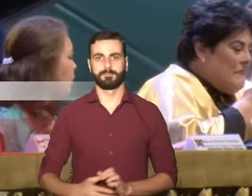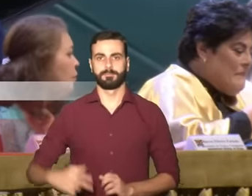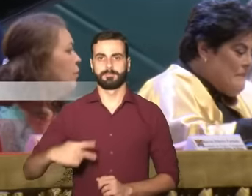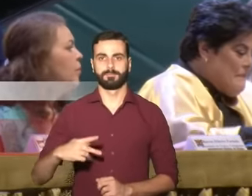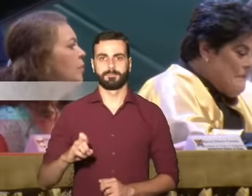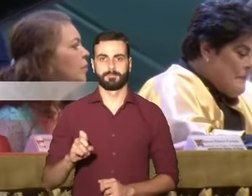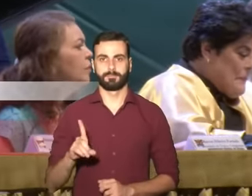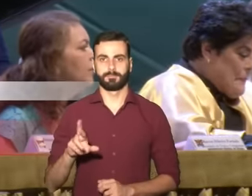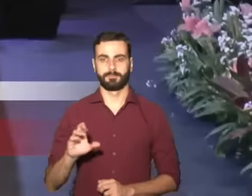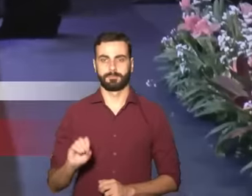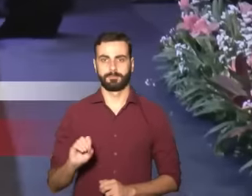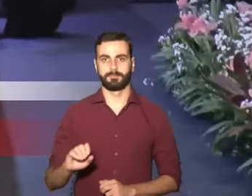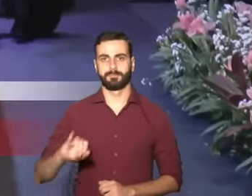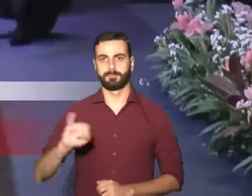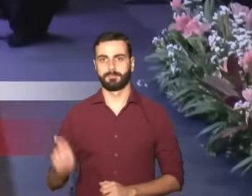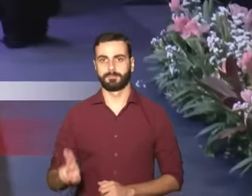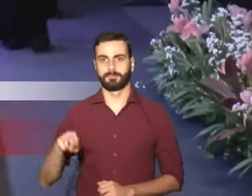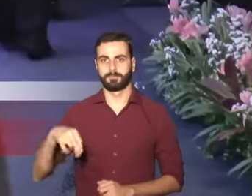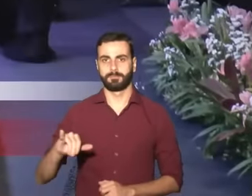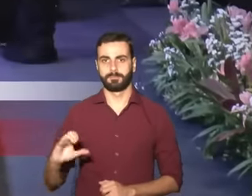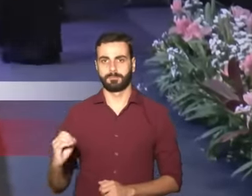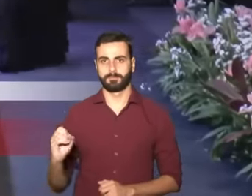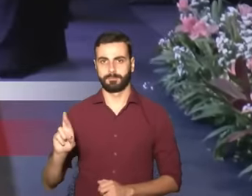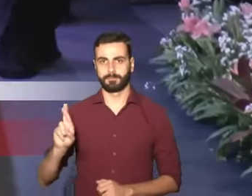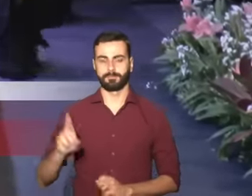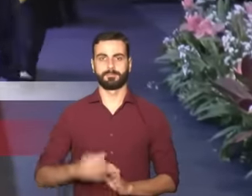Pedro Rodrigues Júnior.